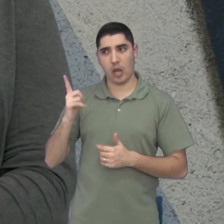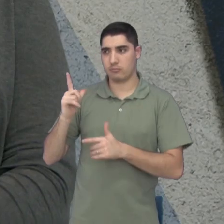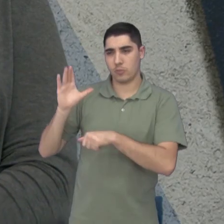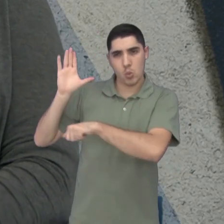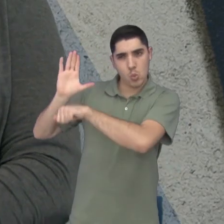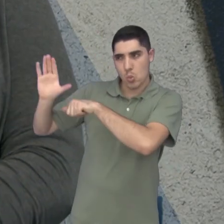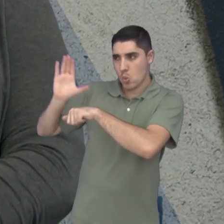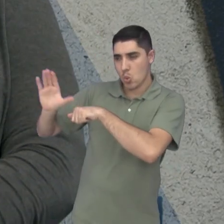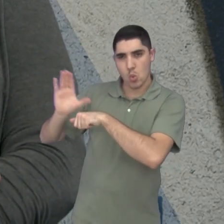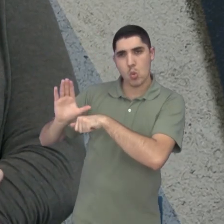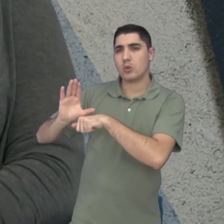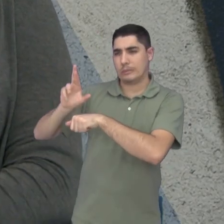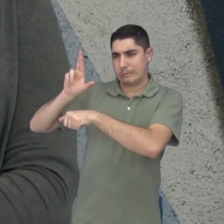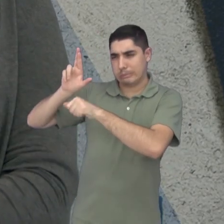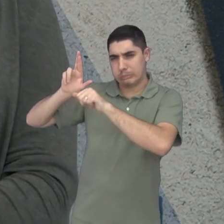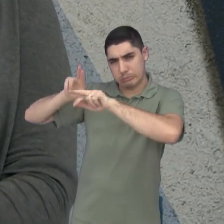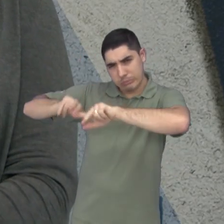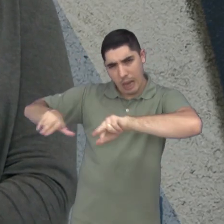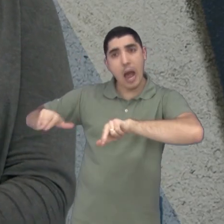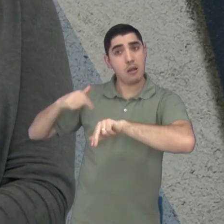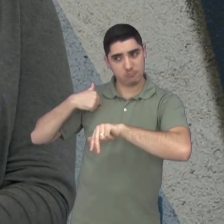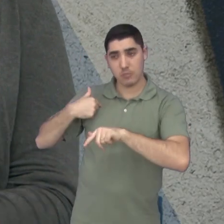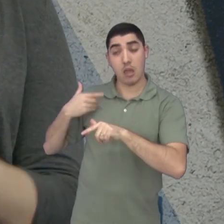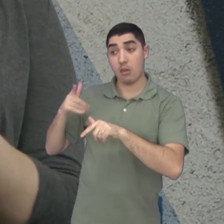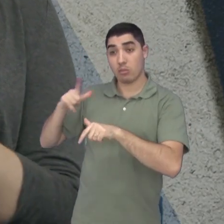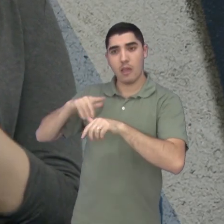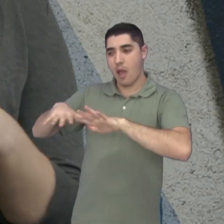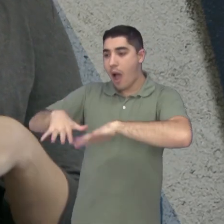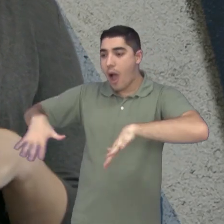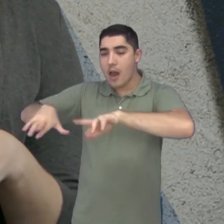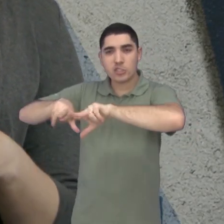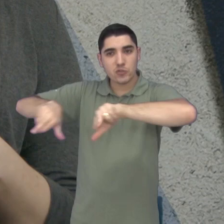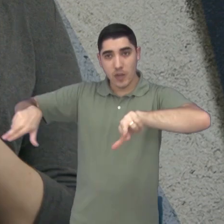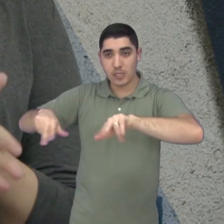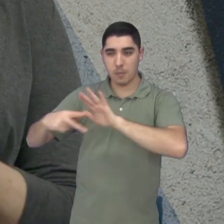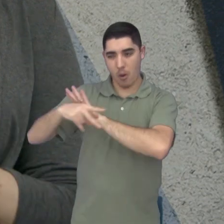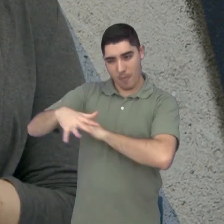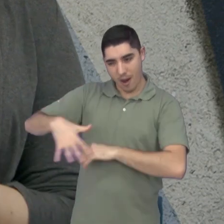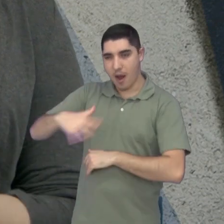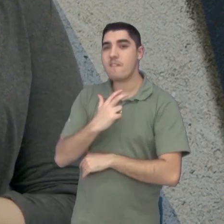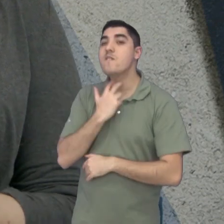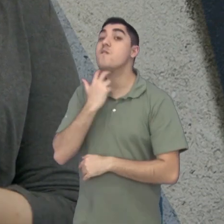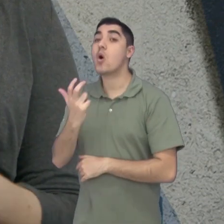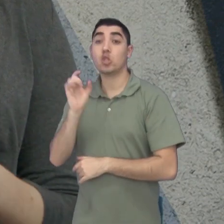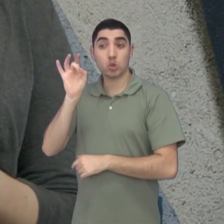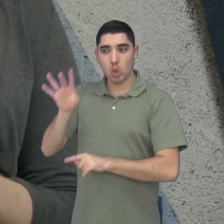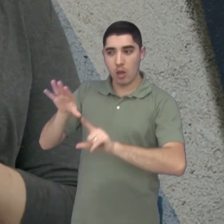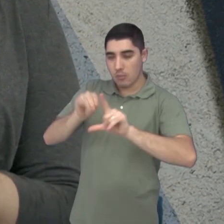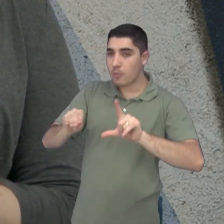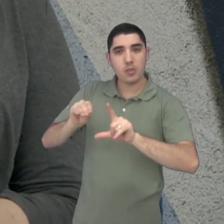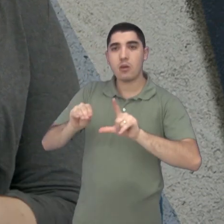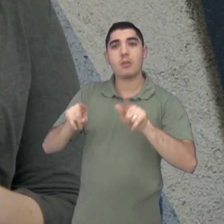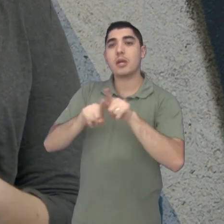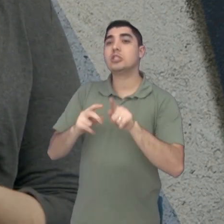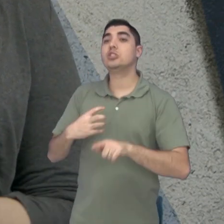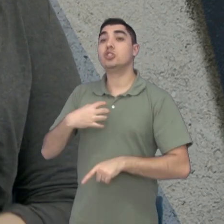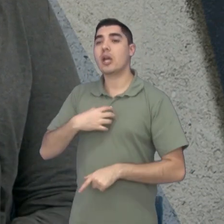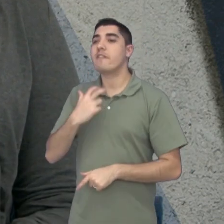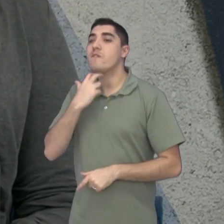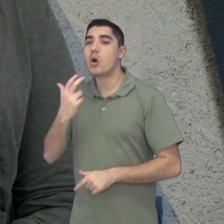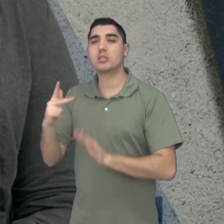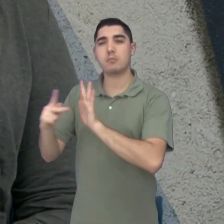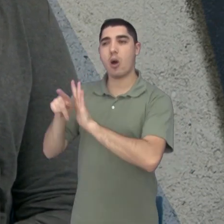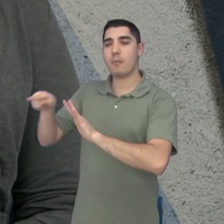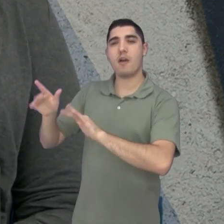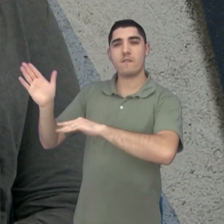Eu tenho feito vários cursos, né, na área, inclusive de áreas diferentes da indústria de voz. Então, não só dublagem, mas também locução